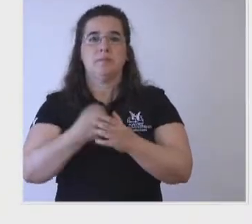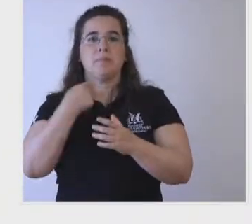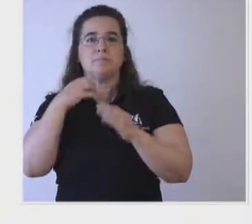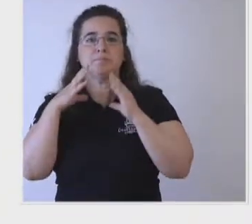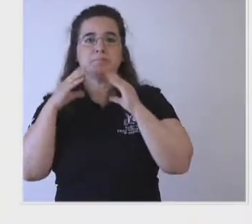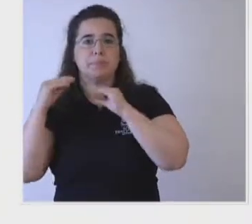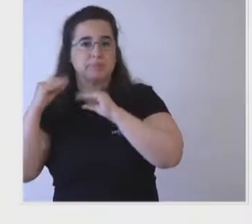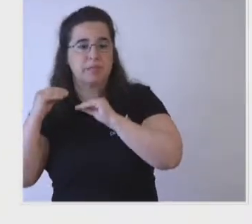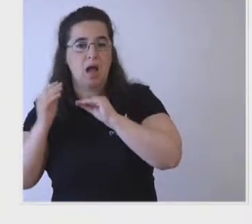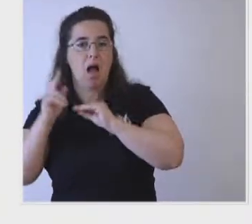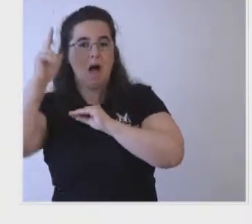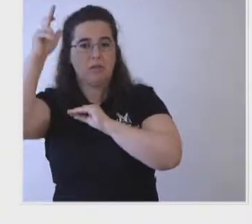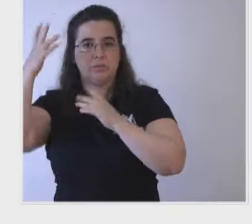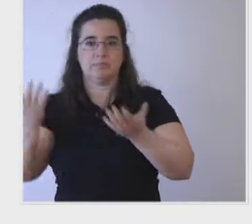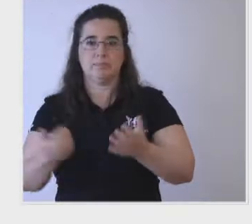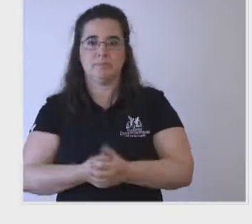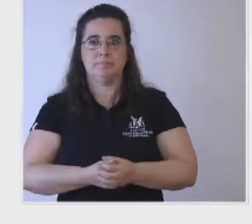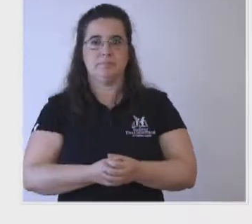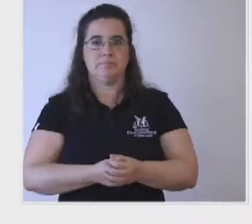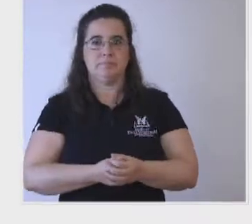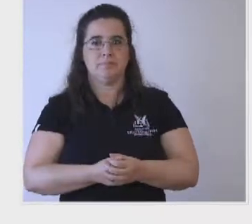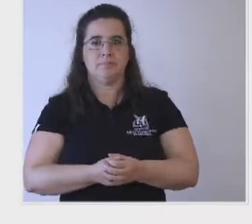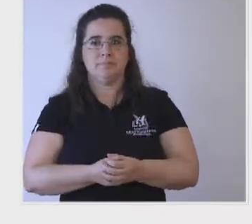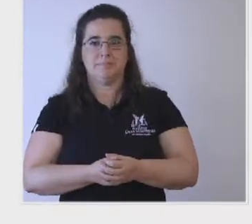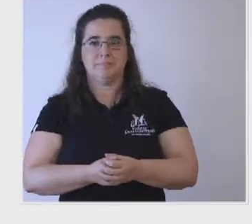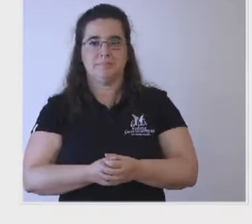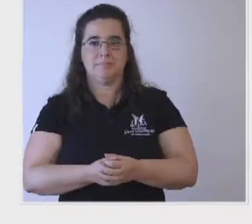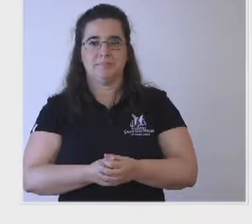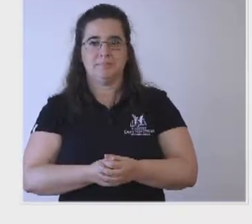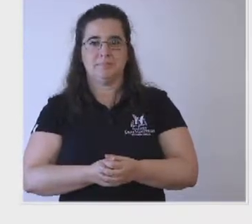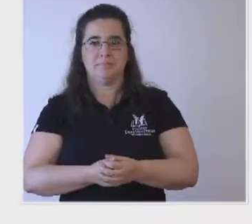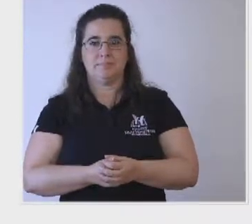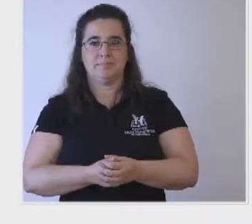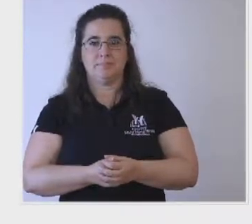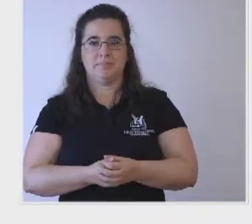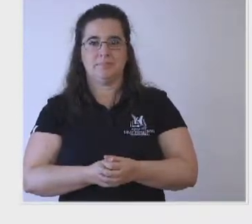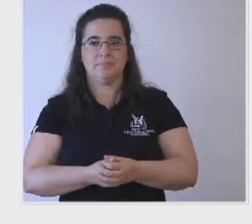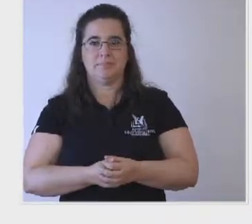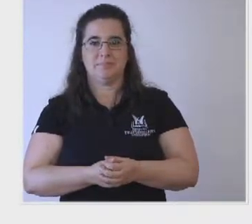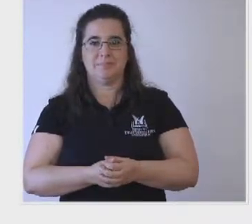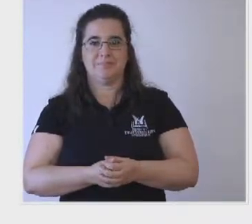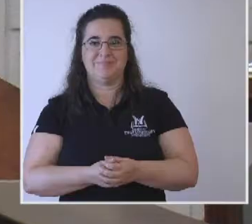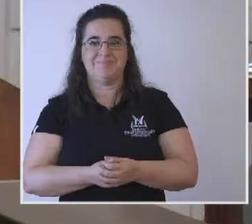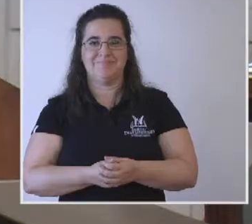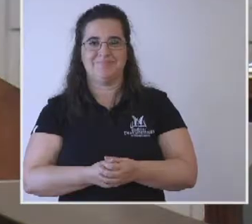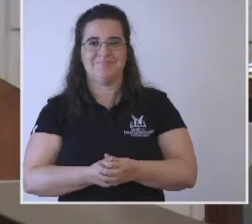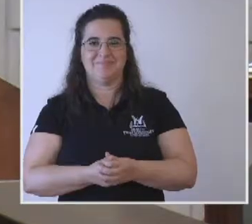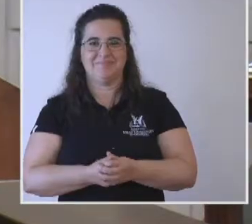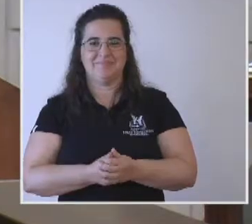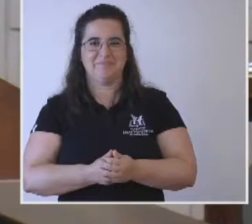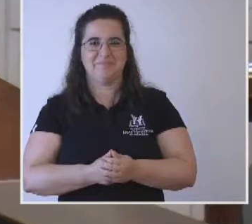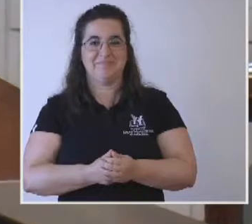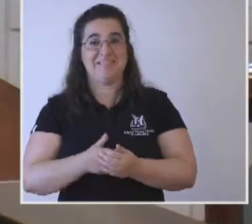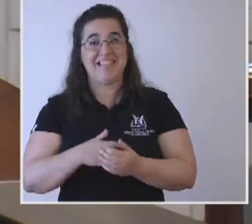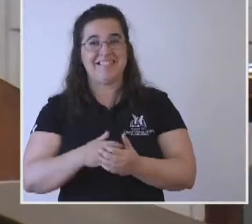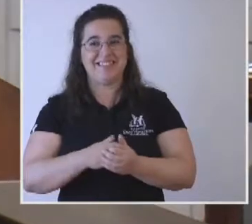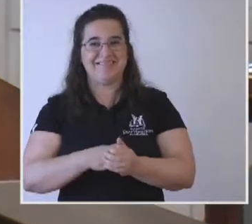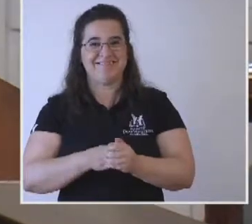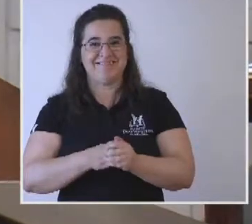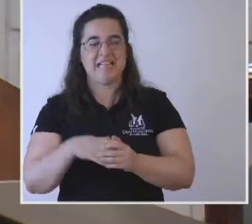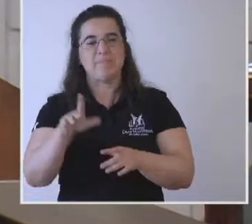o colesterol alto ou baixo, ter os triglicéridos ou triglicerídeos, como quiserem, altos ou baixos. Estes fatores